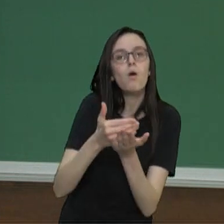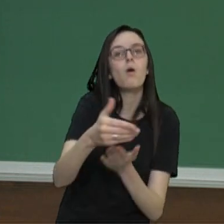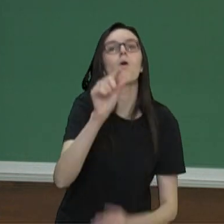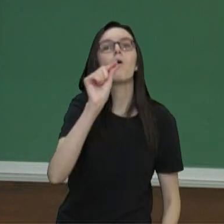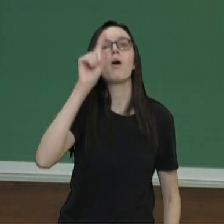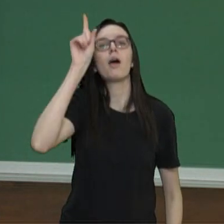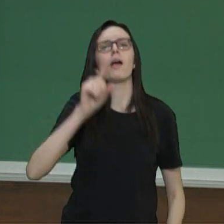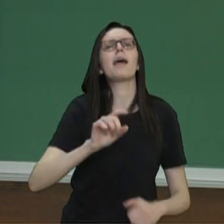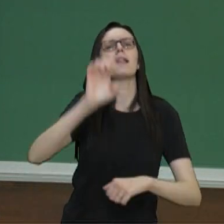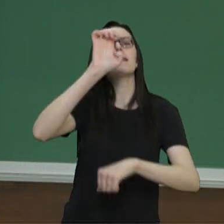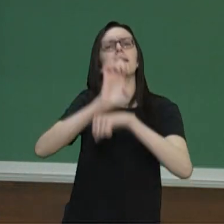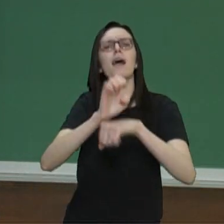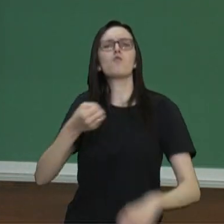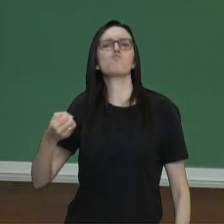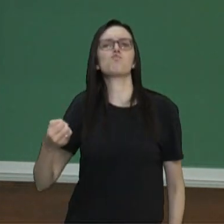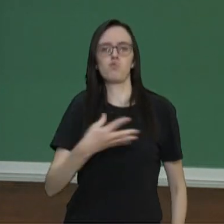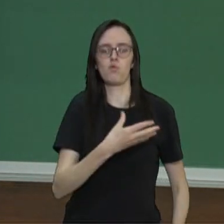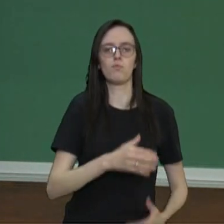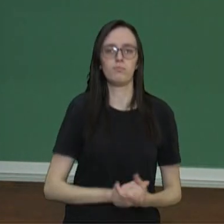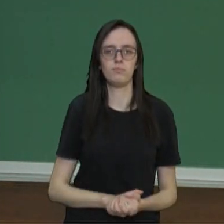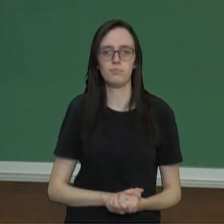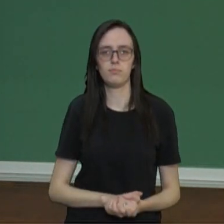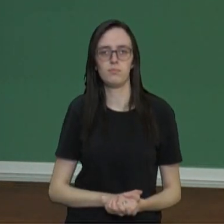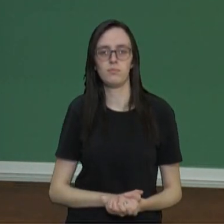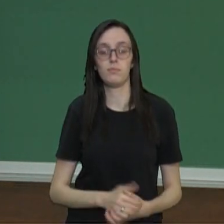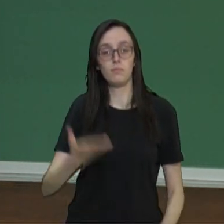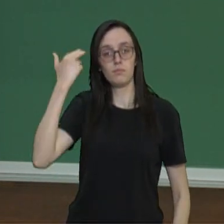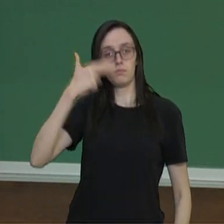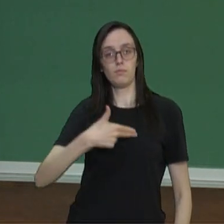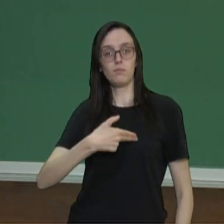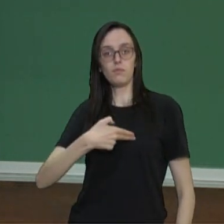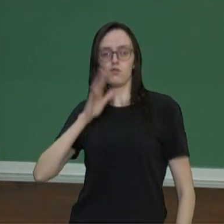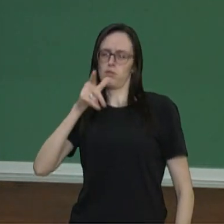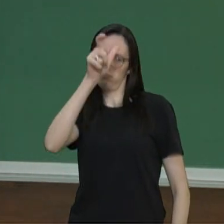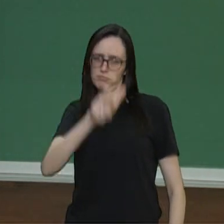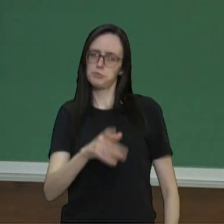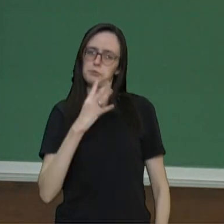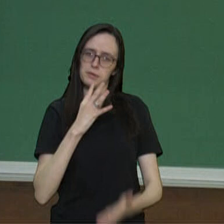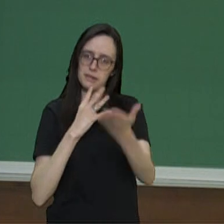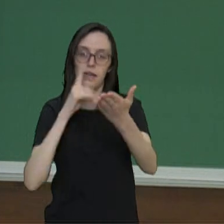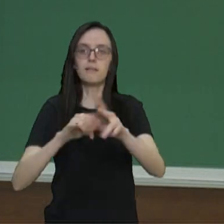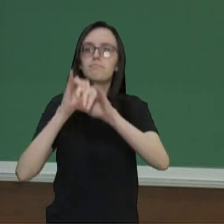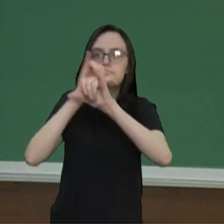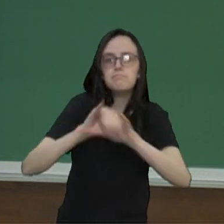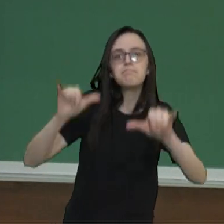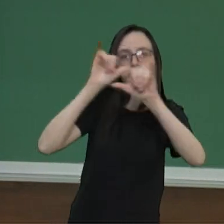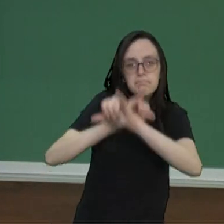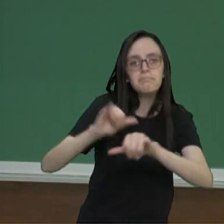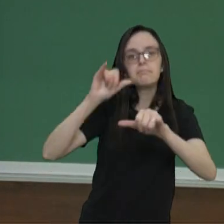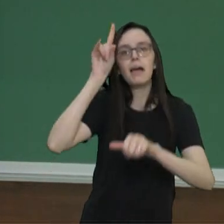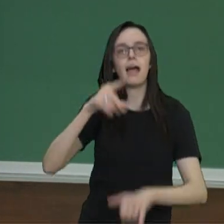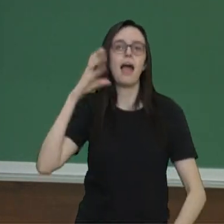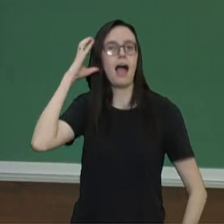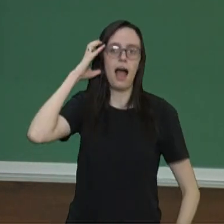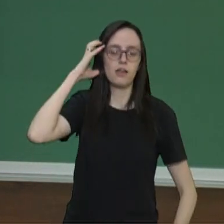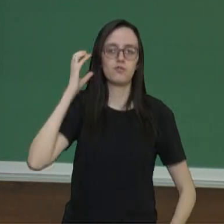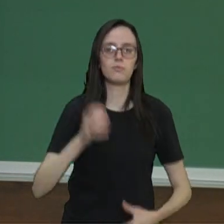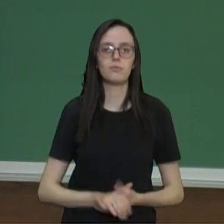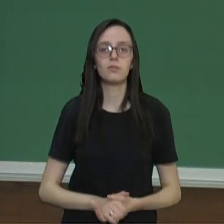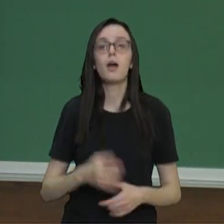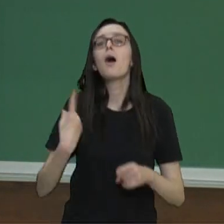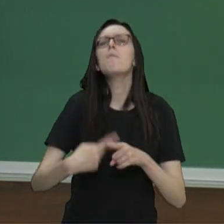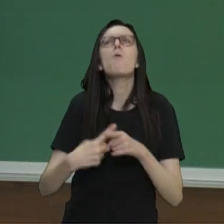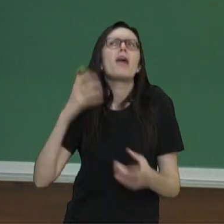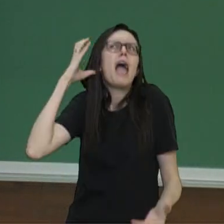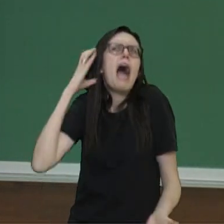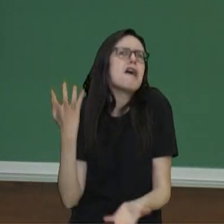chamado Estado Novo. Está aqui o Getúlio Vargas, que você já conhece a figura dele, anunciando isso pelas rádios. Por que